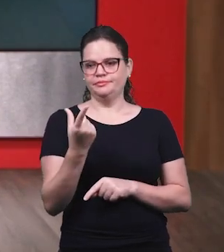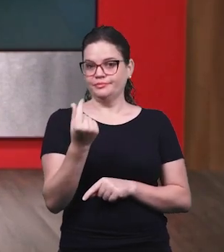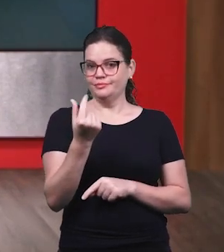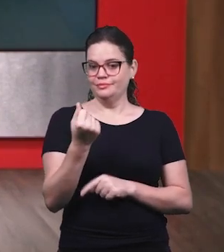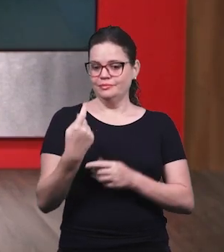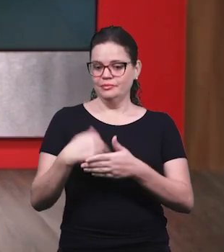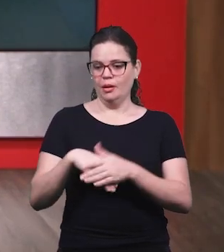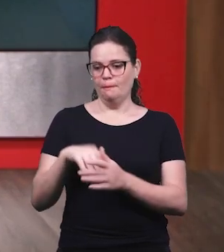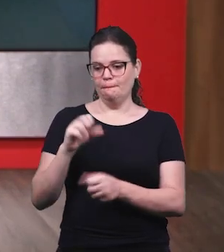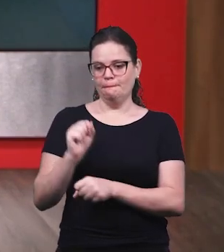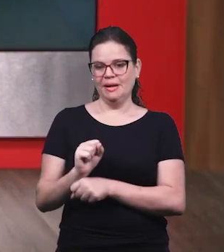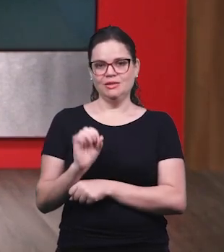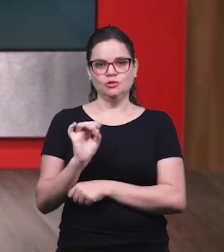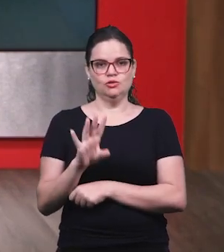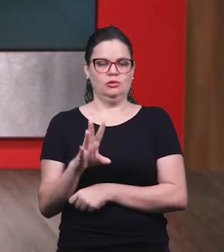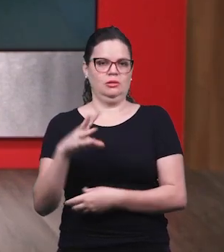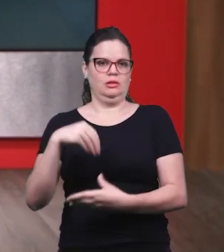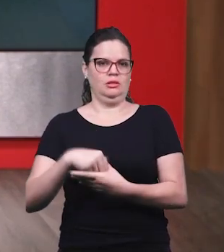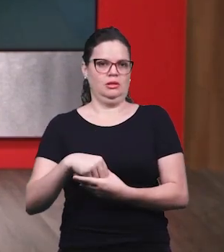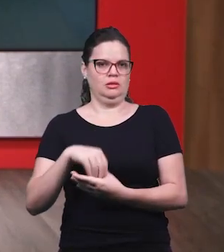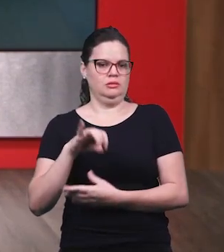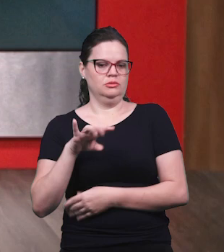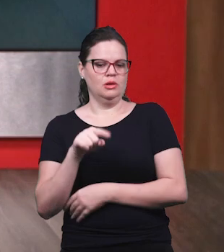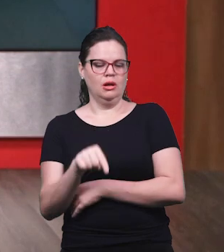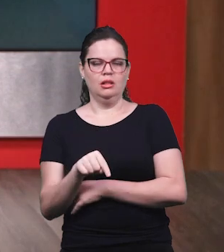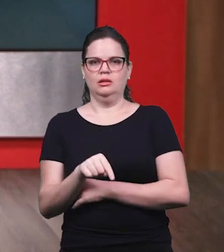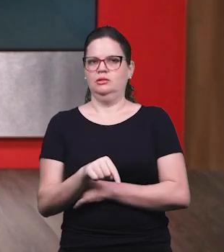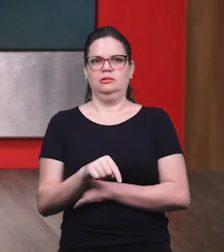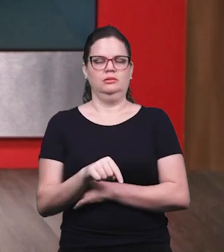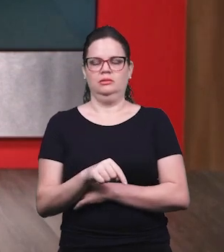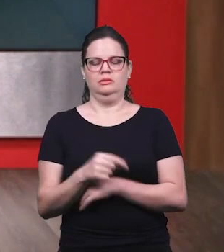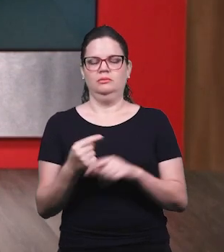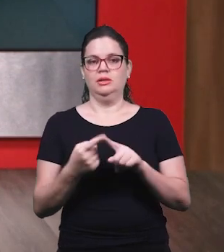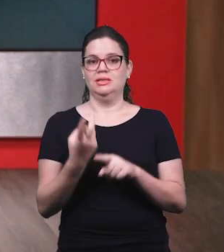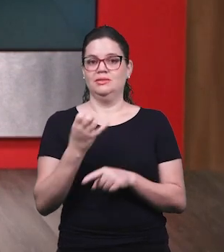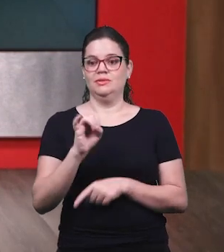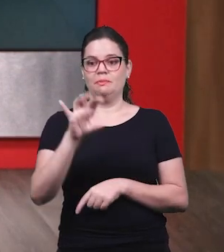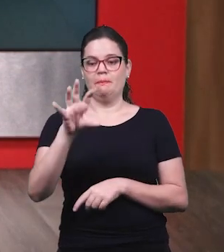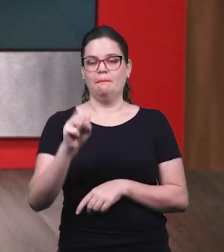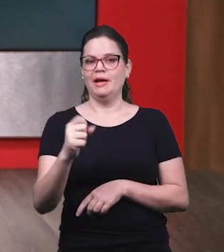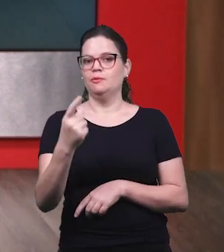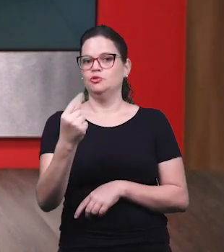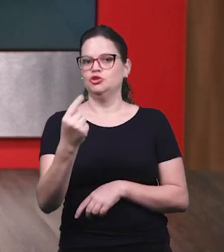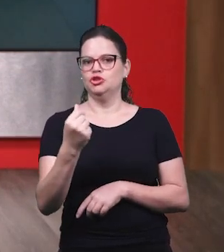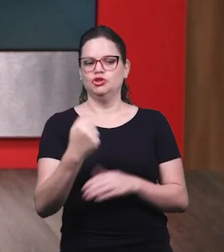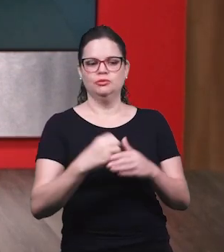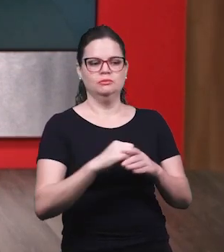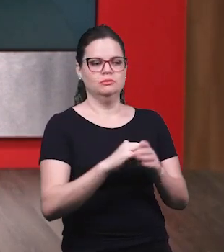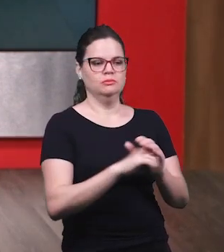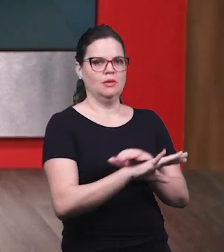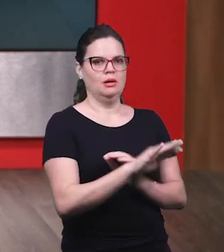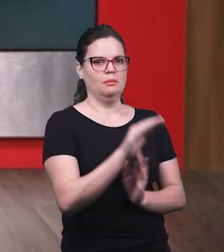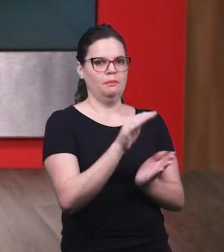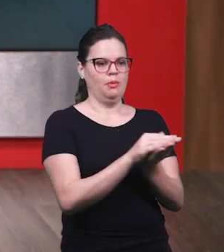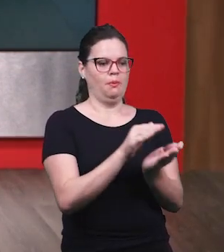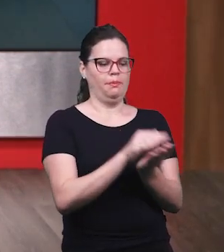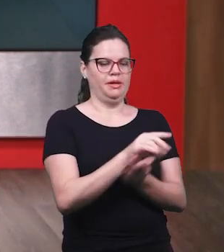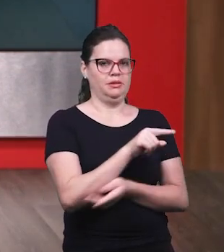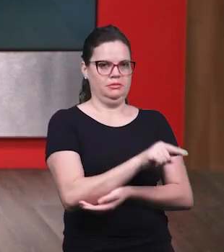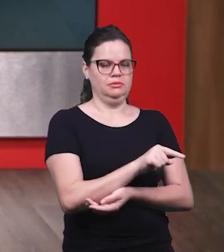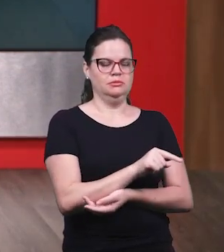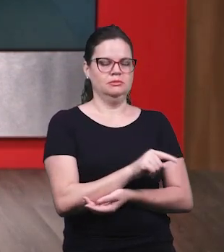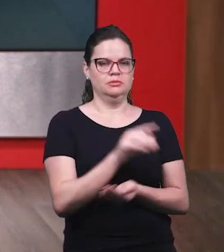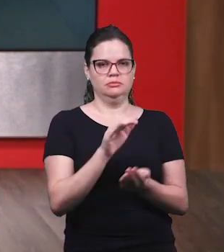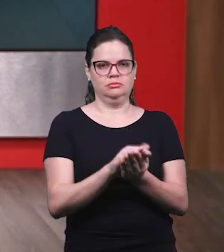fazendo aqui um alerta, quando você coloca o dinheiro na poupança, antiga caderneta